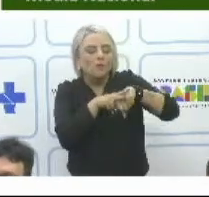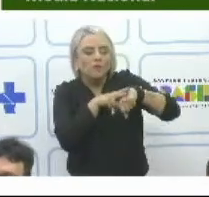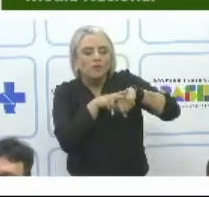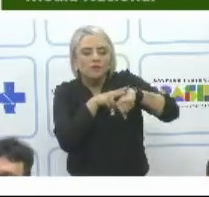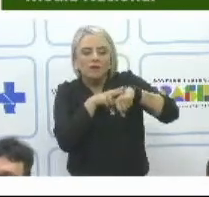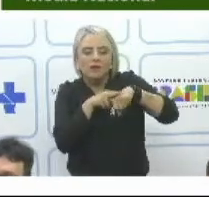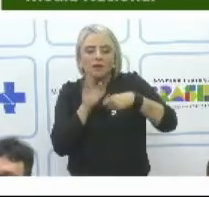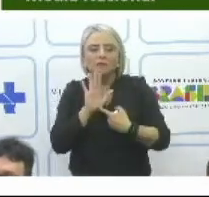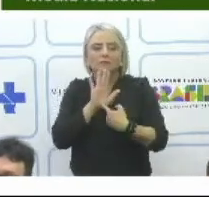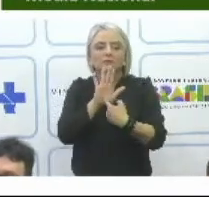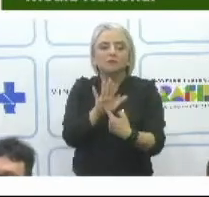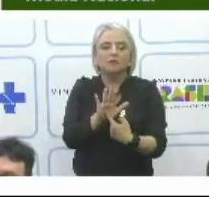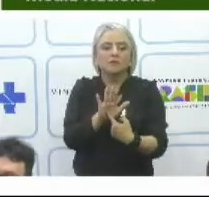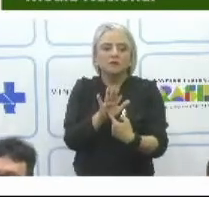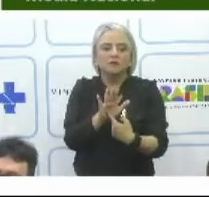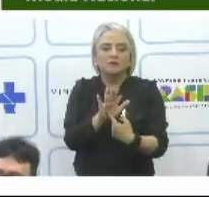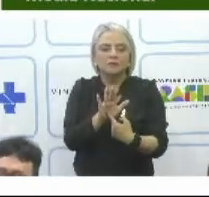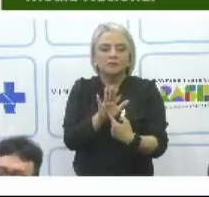gente traz